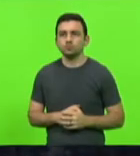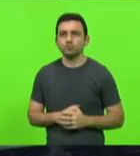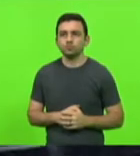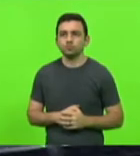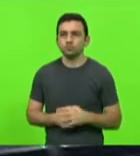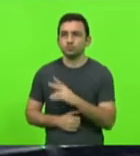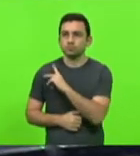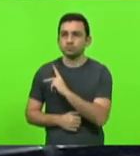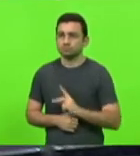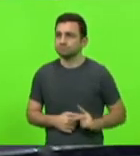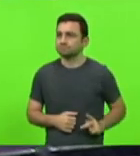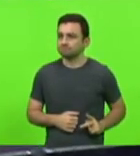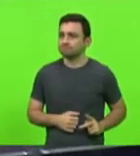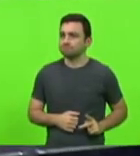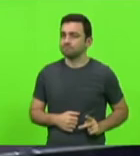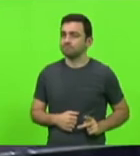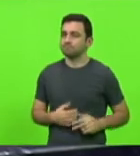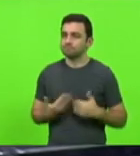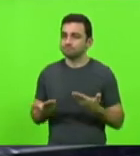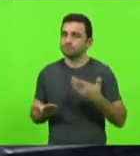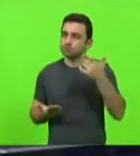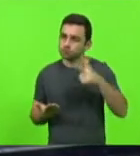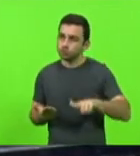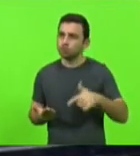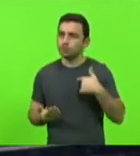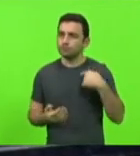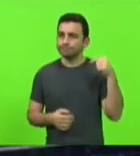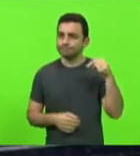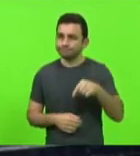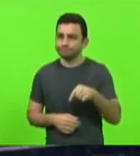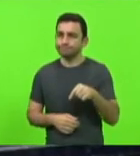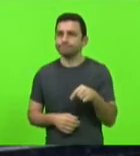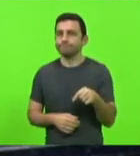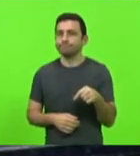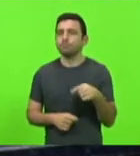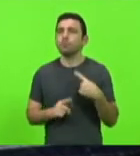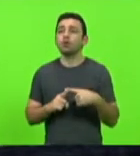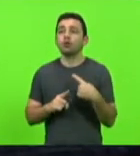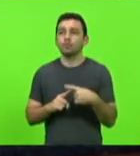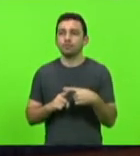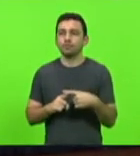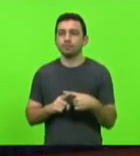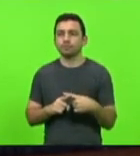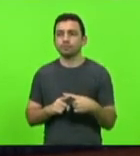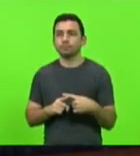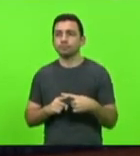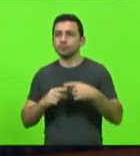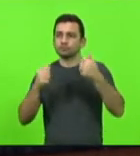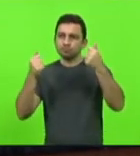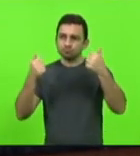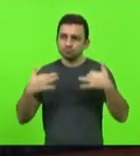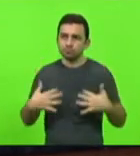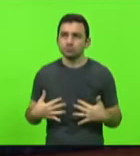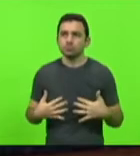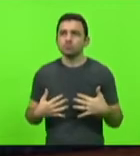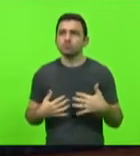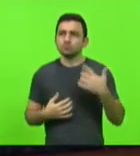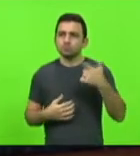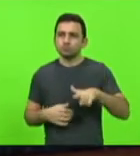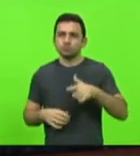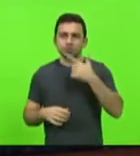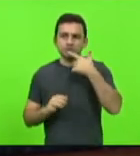Presidente, mais uma vez eu venho aqui no plenário para fazer uma denúncia